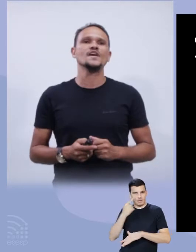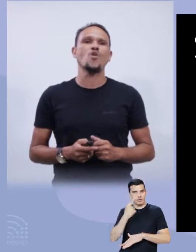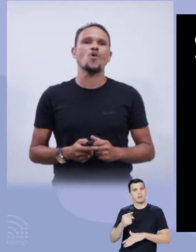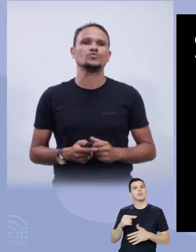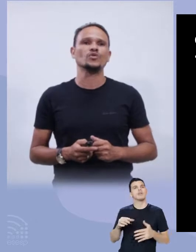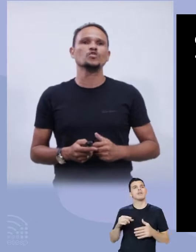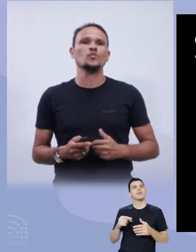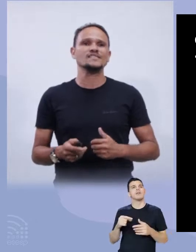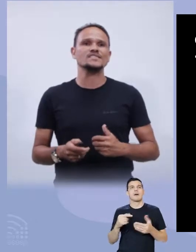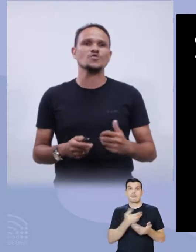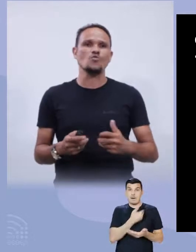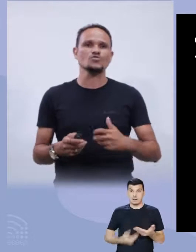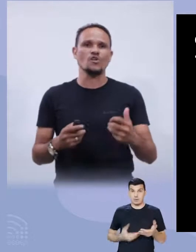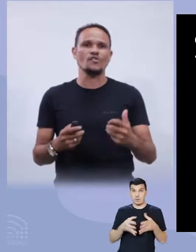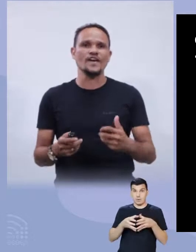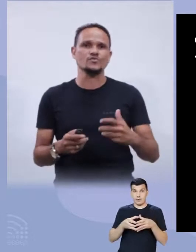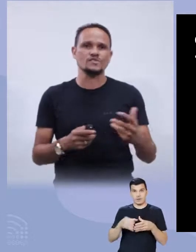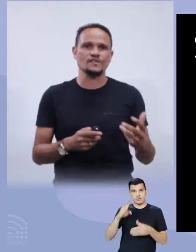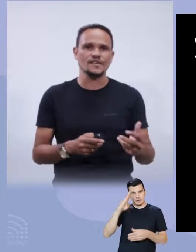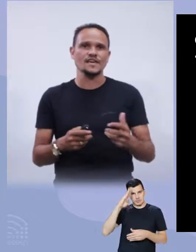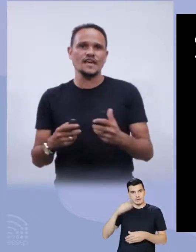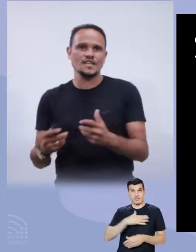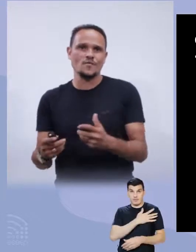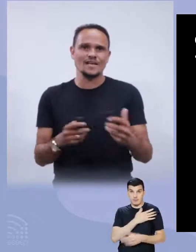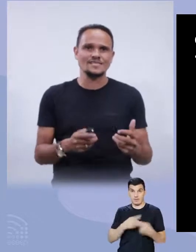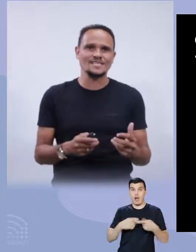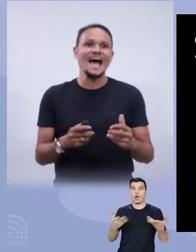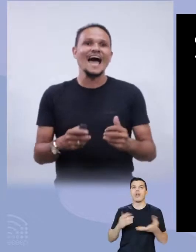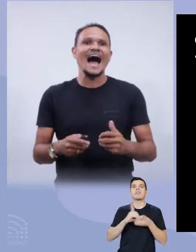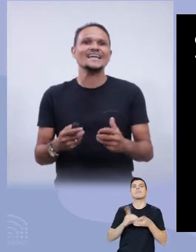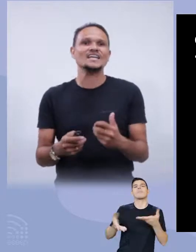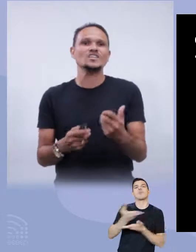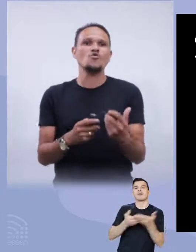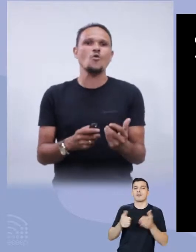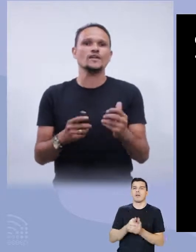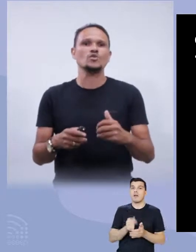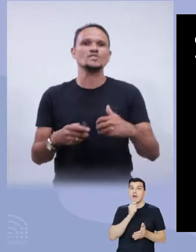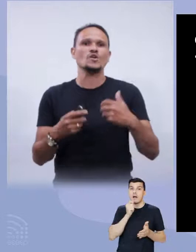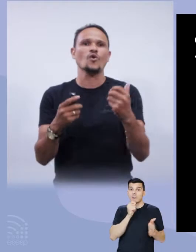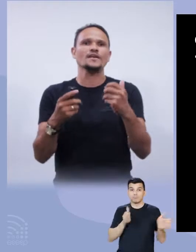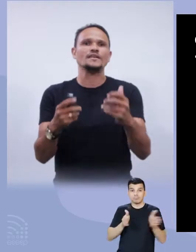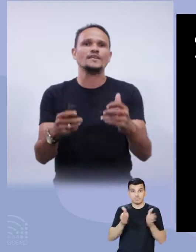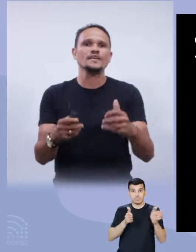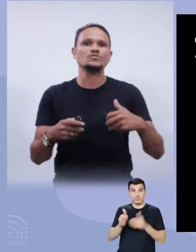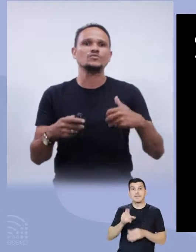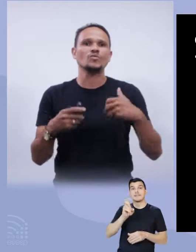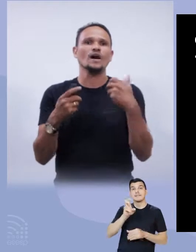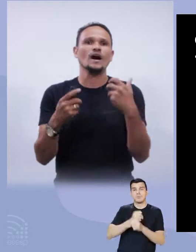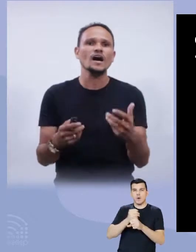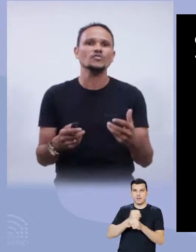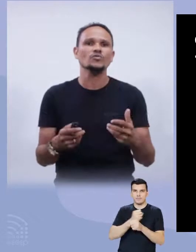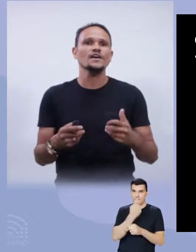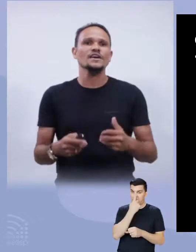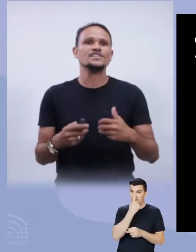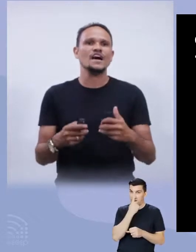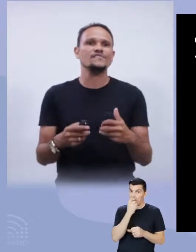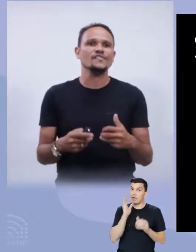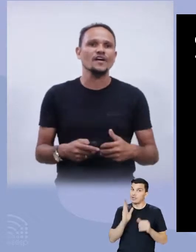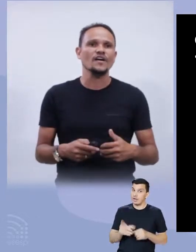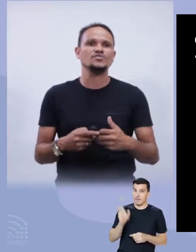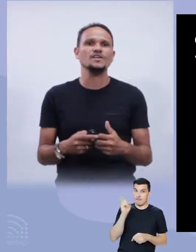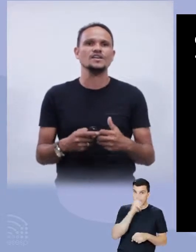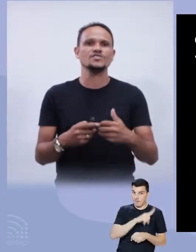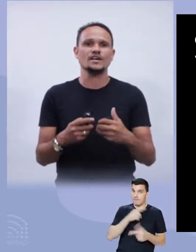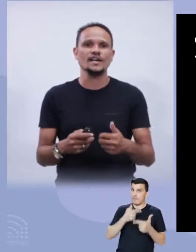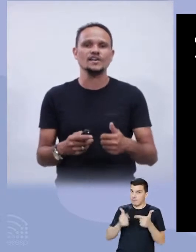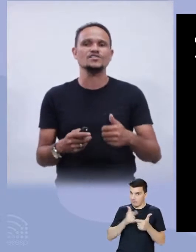marca o reencontro do Brasil com os governos civis e democracia ainda não completou seu 5º ano e já